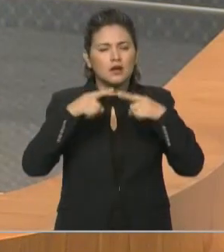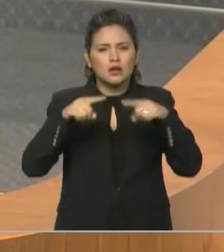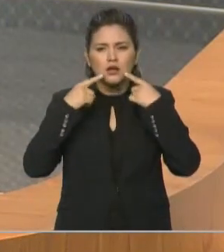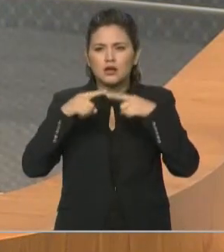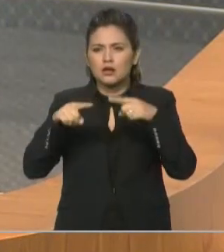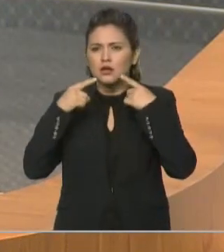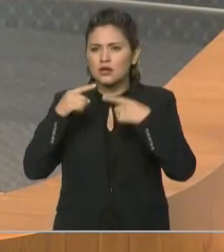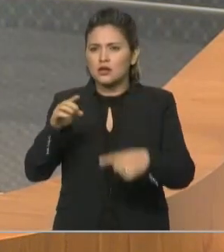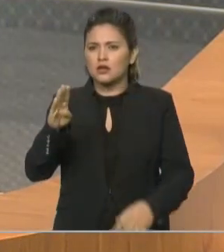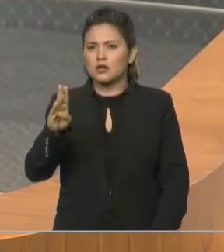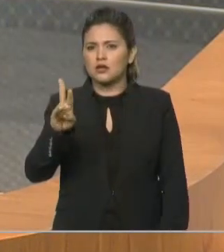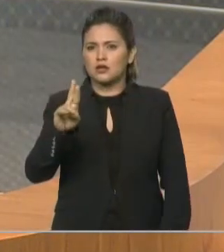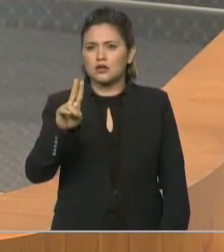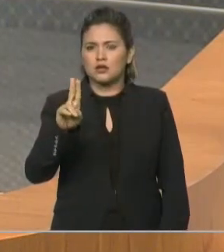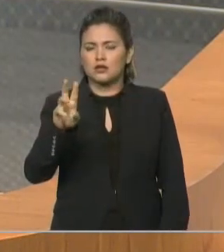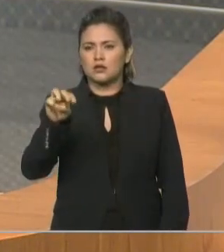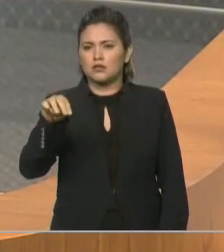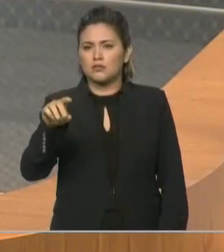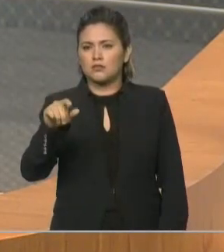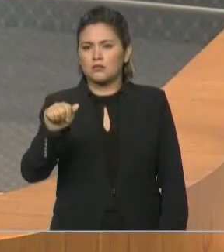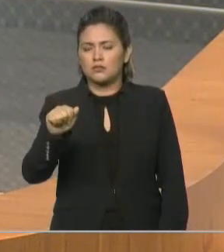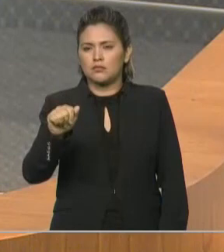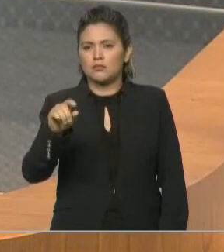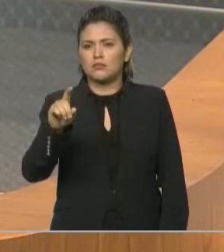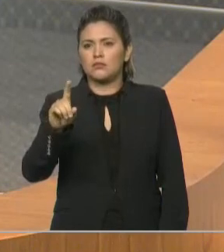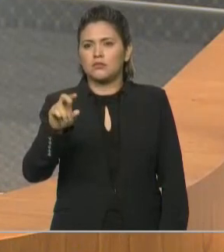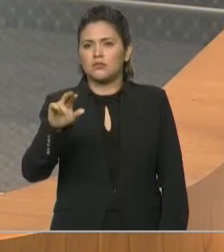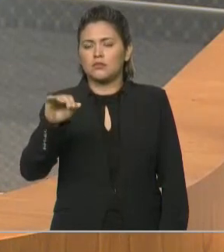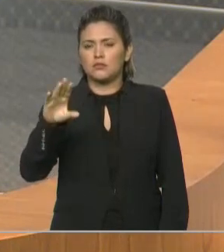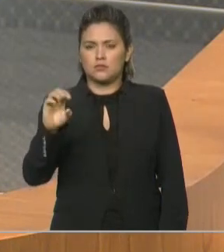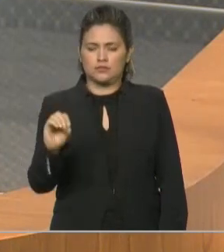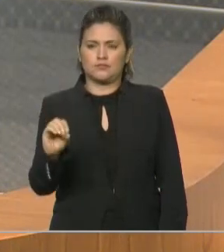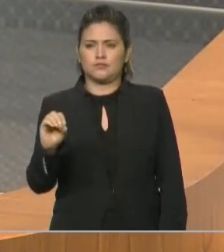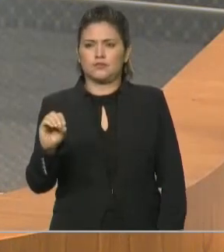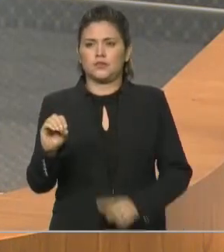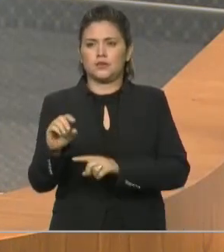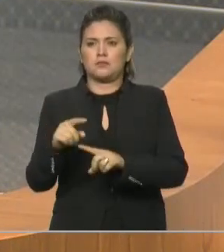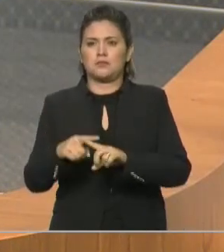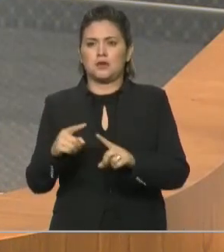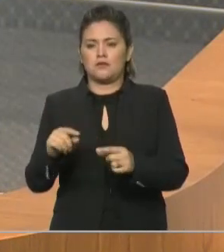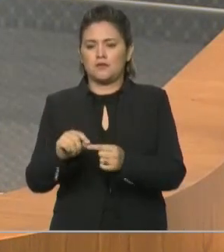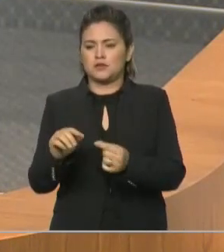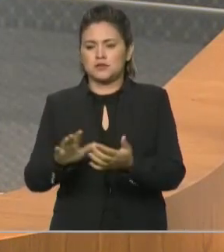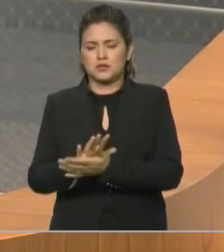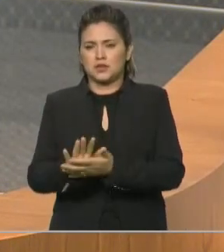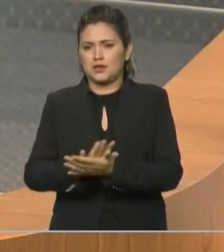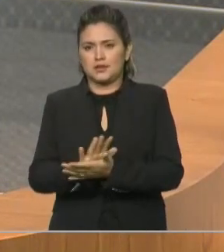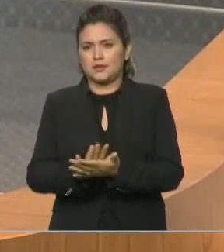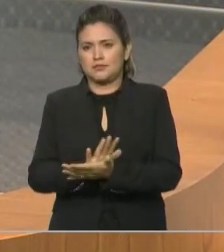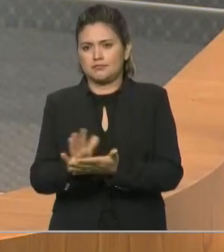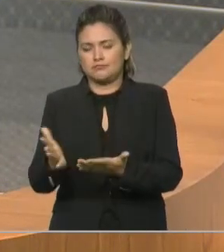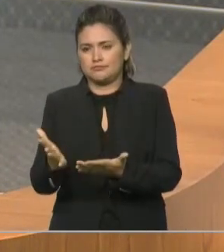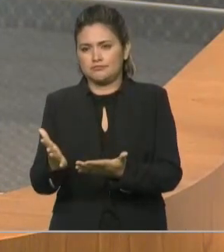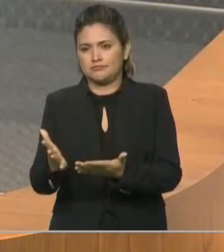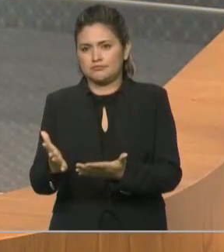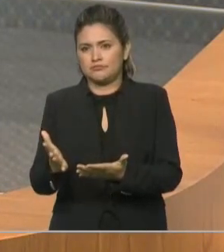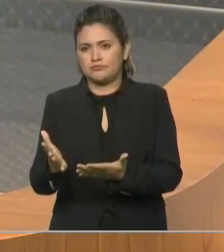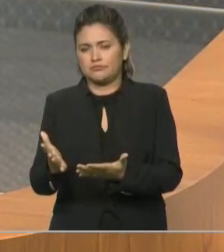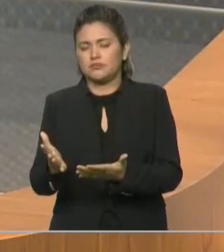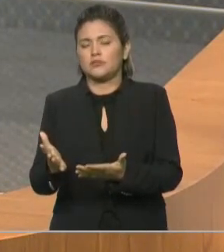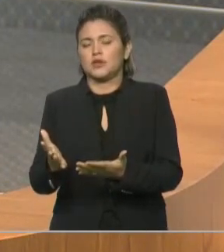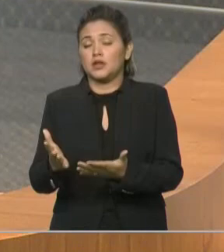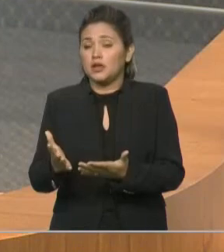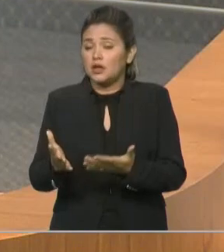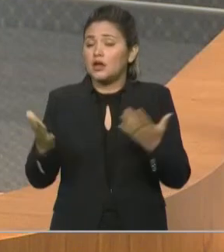e a Vale conseguia não colocar em prática. O tempo passou, o prejuízo aconteceu, mas serviu para alguma coisa. Um exemplo do que deve ser